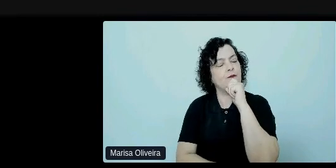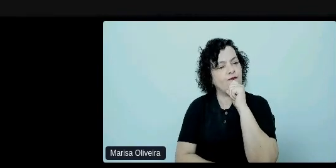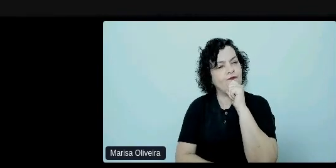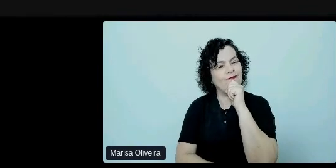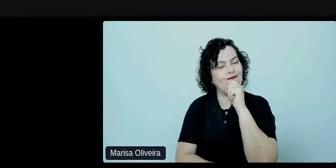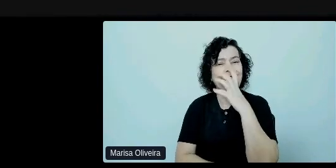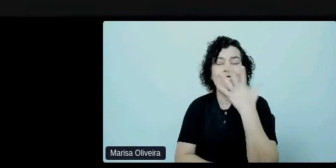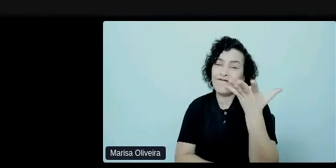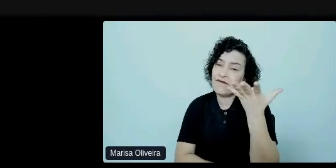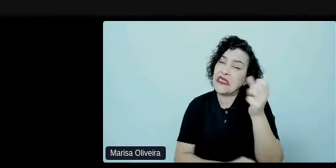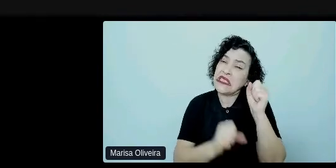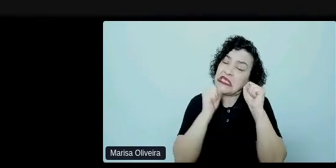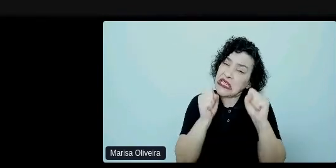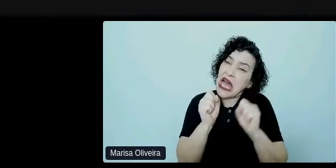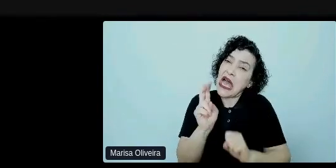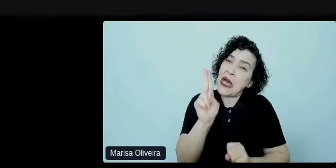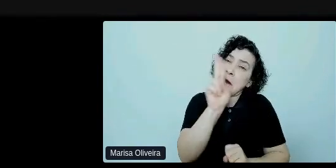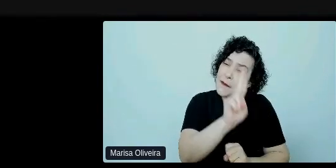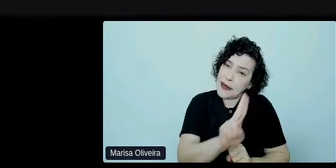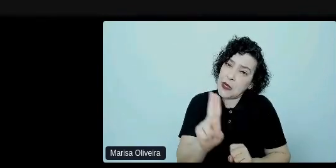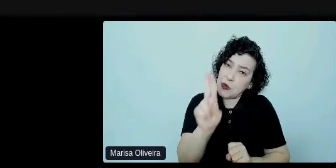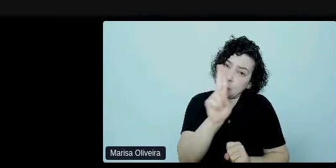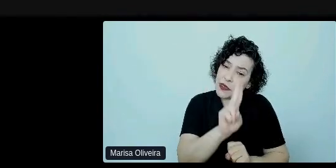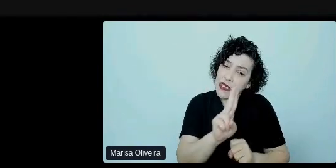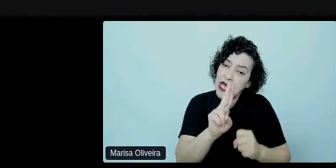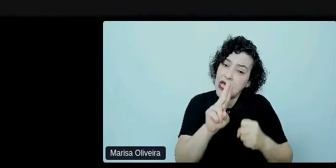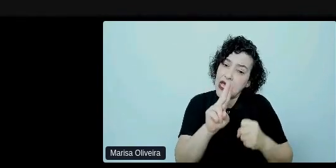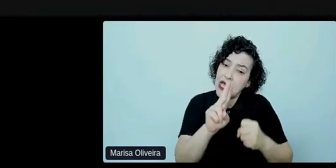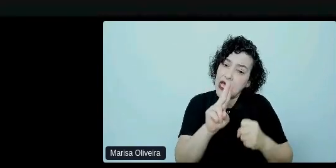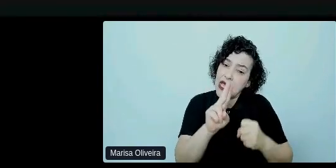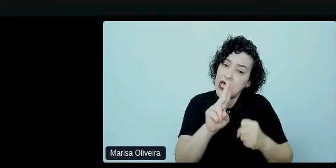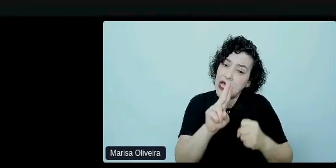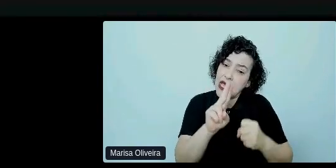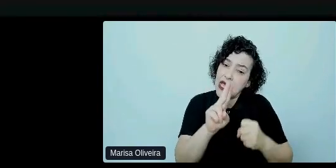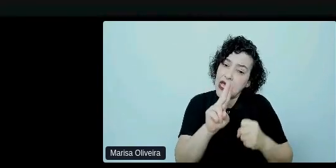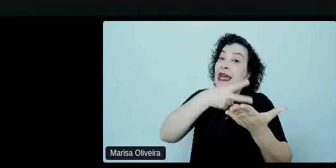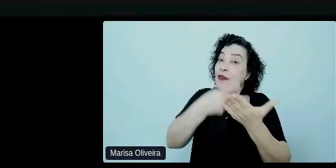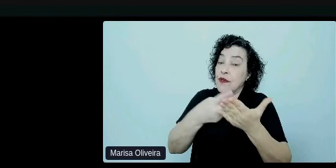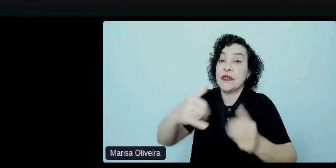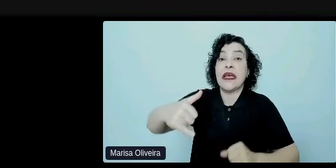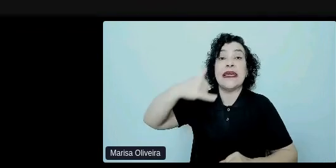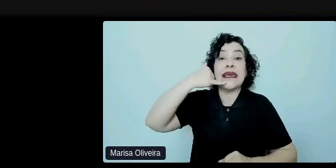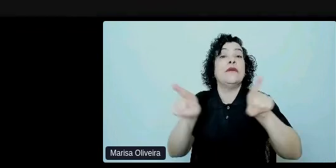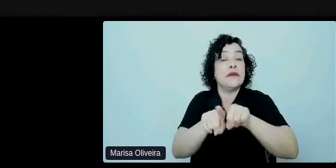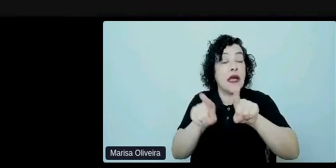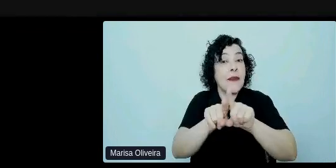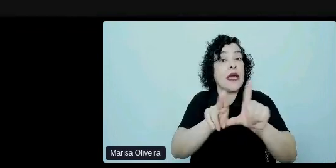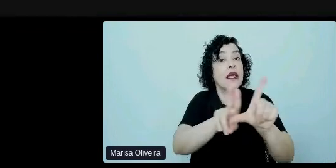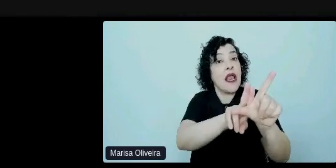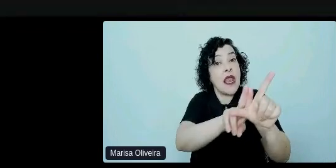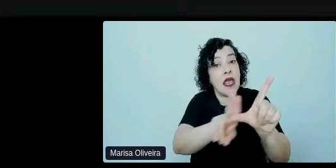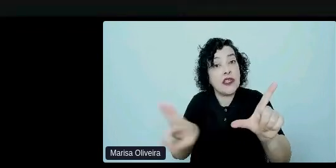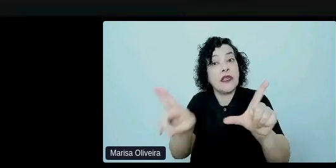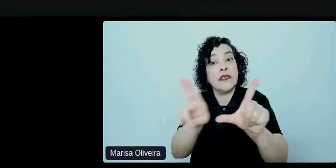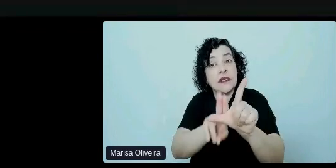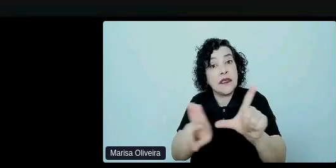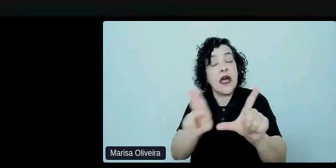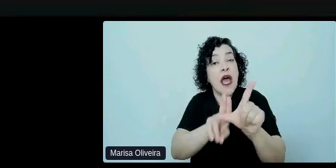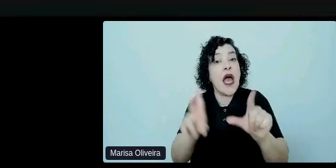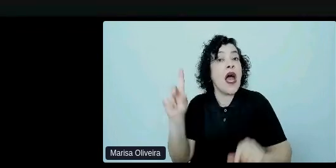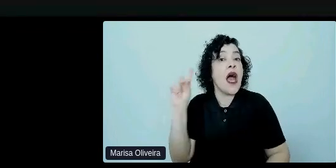usar não só para traduzir as ligações, e sim legendar de forma que usuários